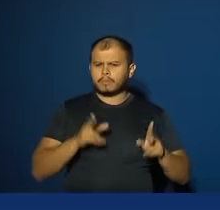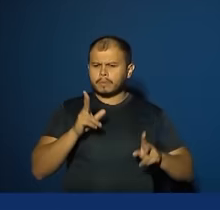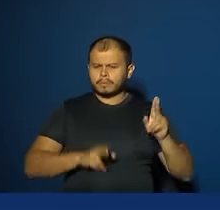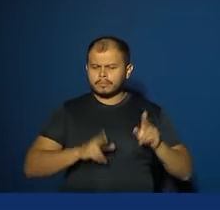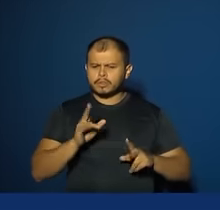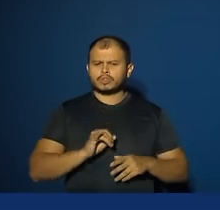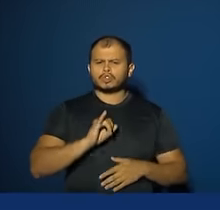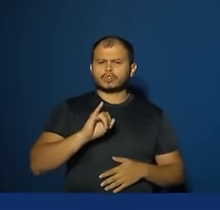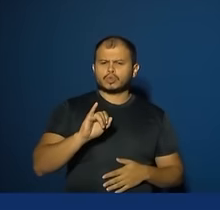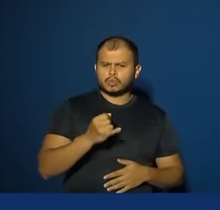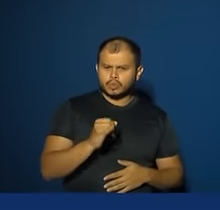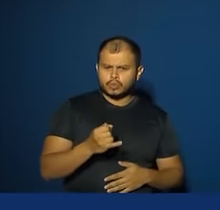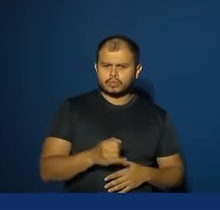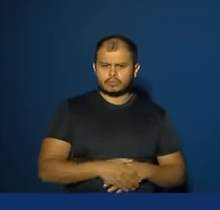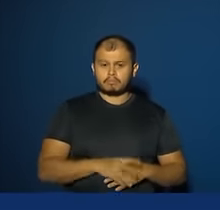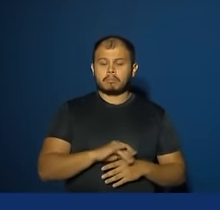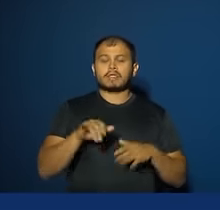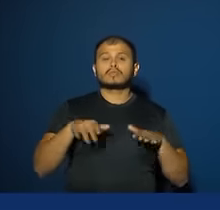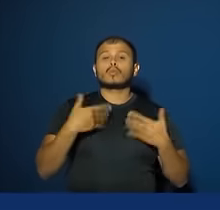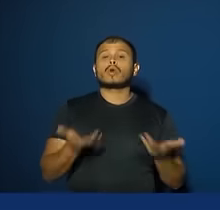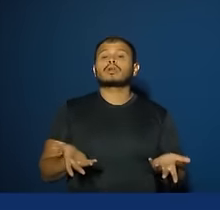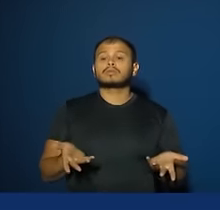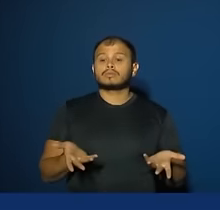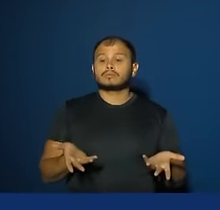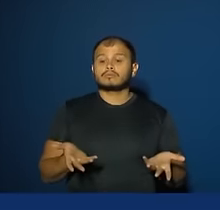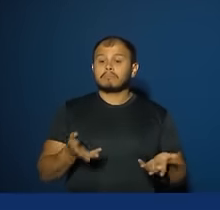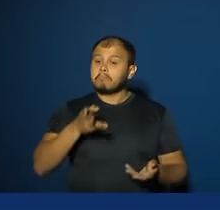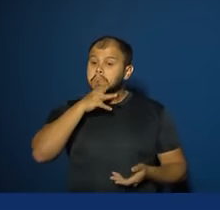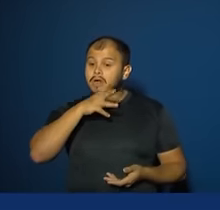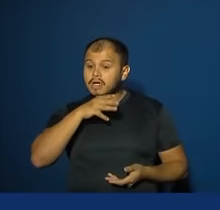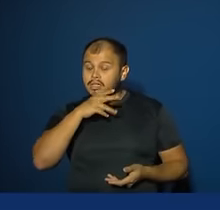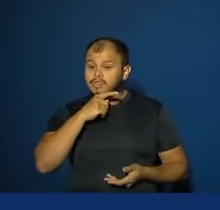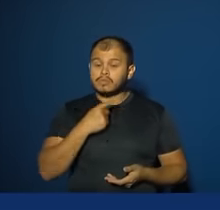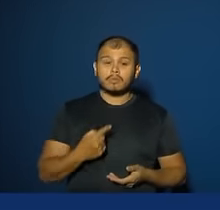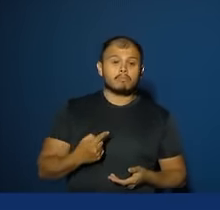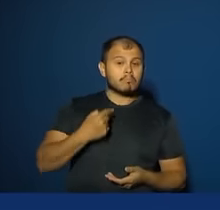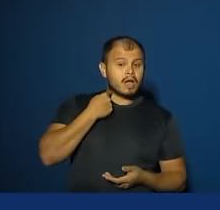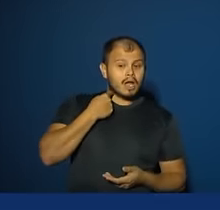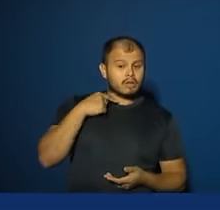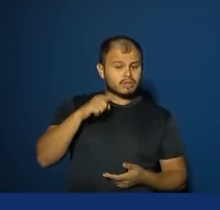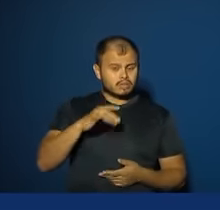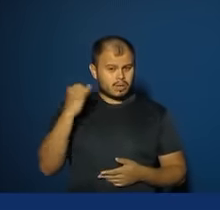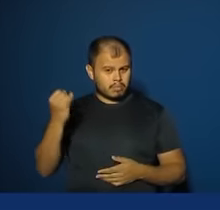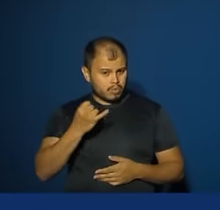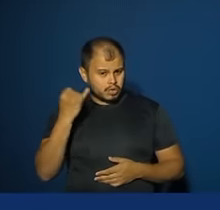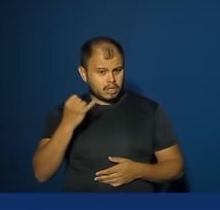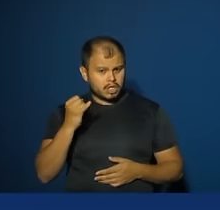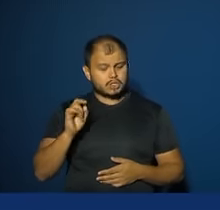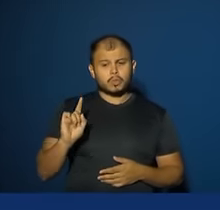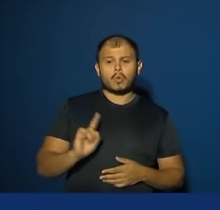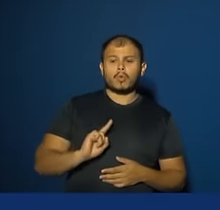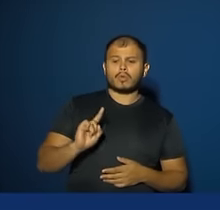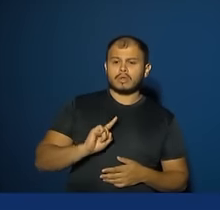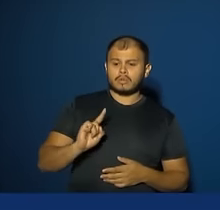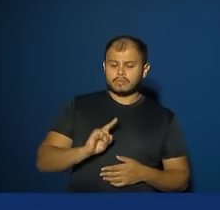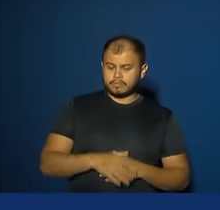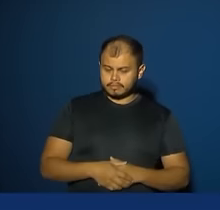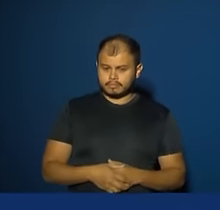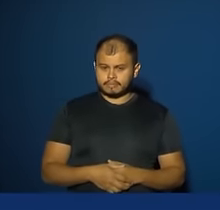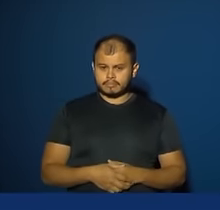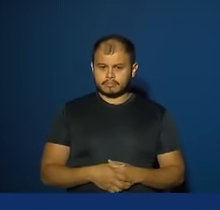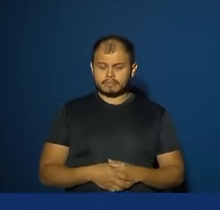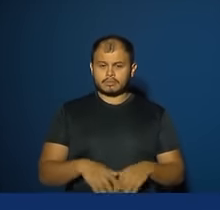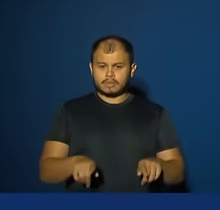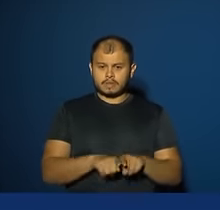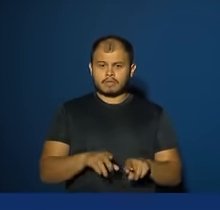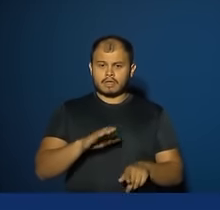fora. Quando? Março, maio, isso é relevante ou não é mais relevante para o preço dos ativos?